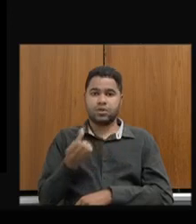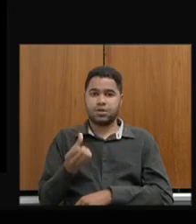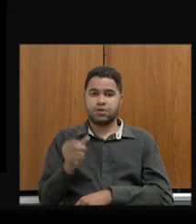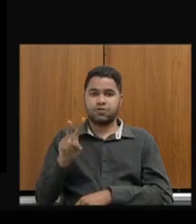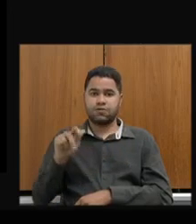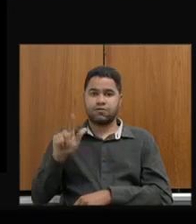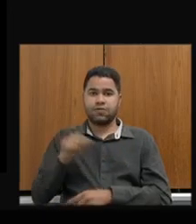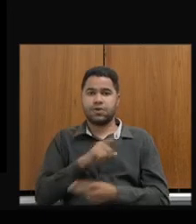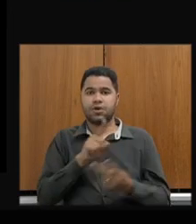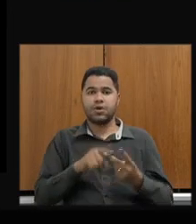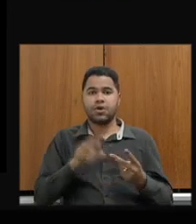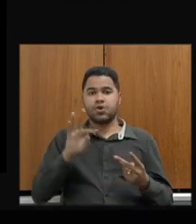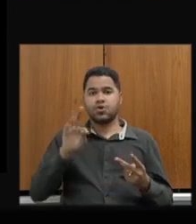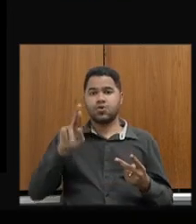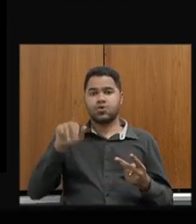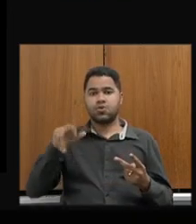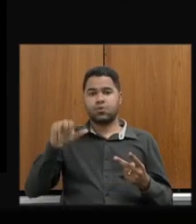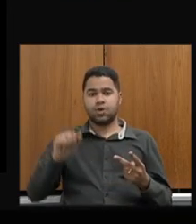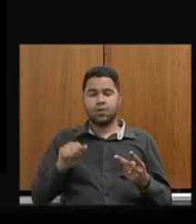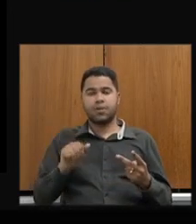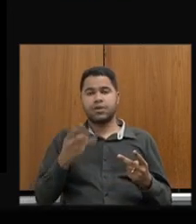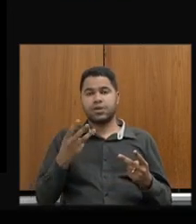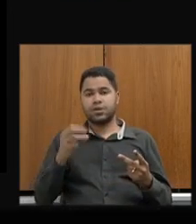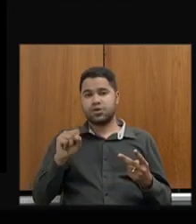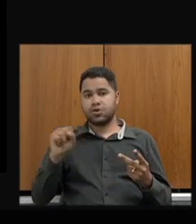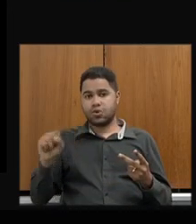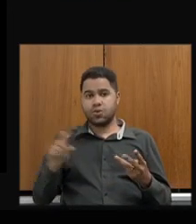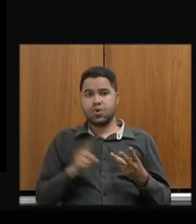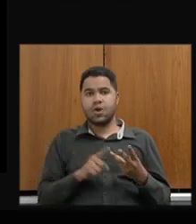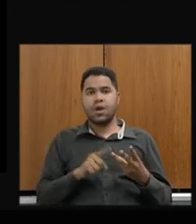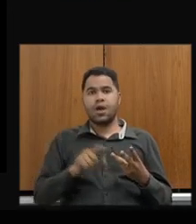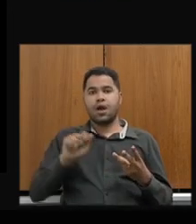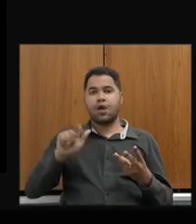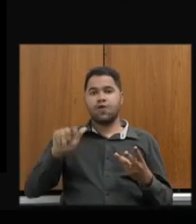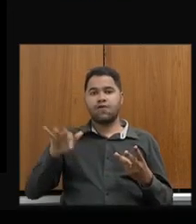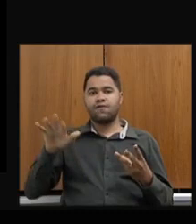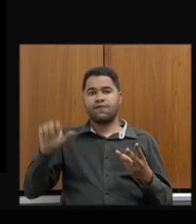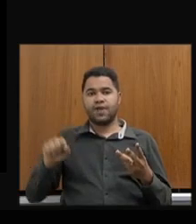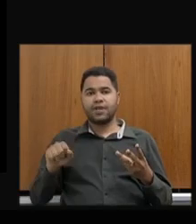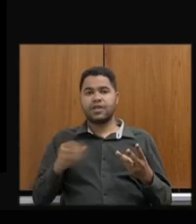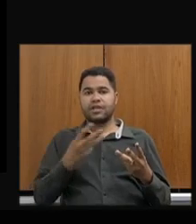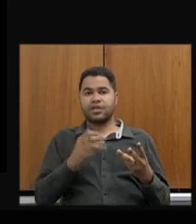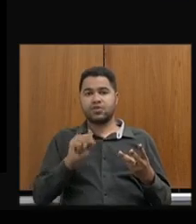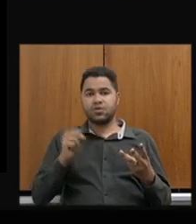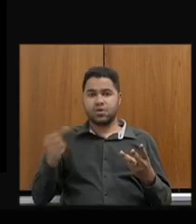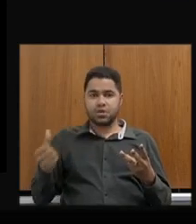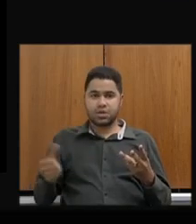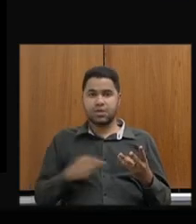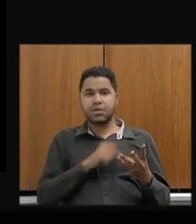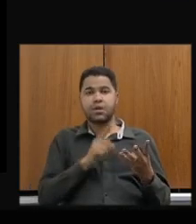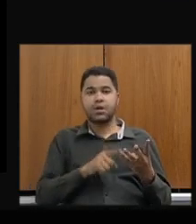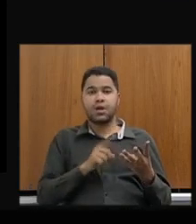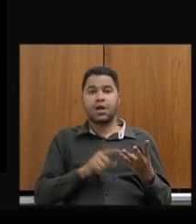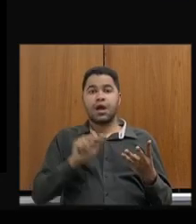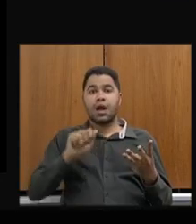a unidade de Iturama para 388 presídio de Alfenas 306 e o CS e de Alfenas com